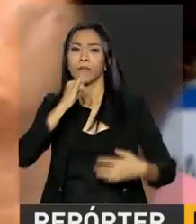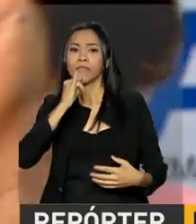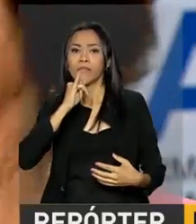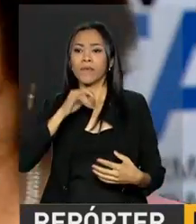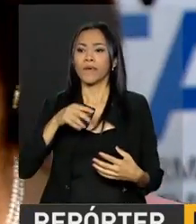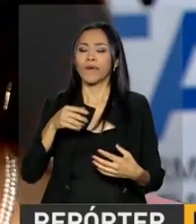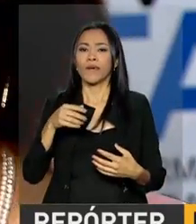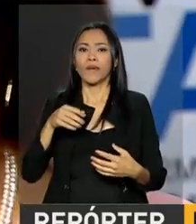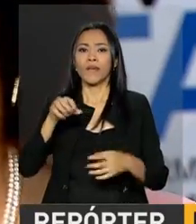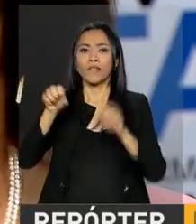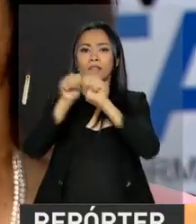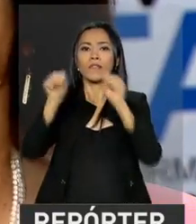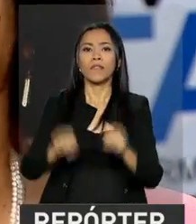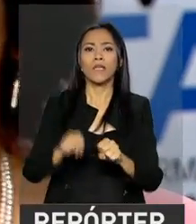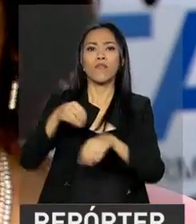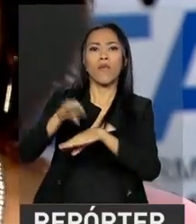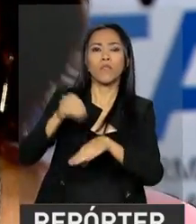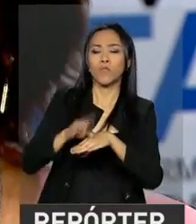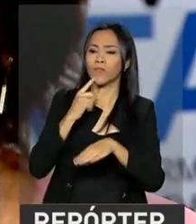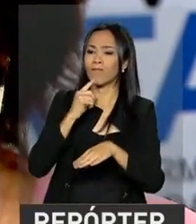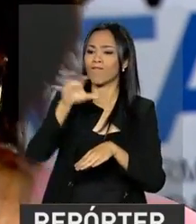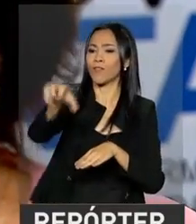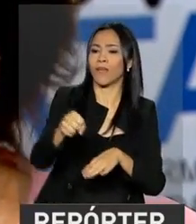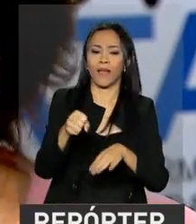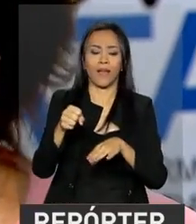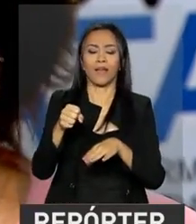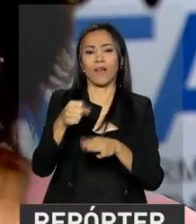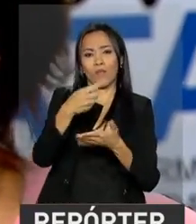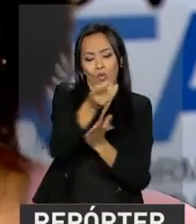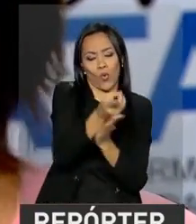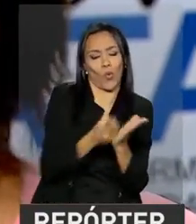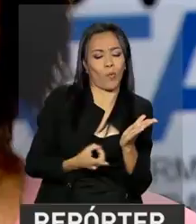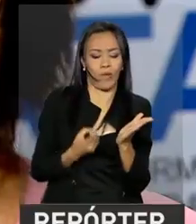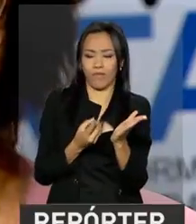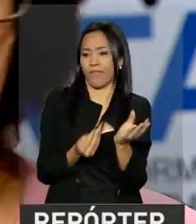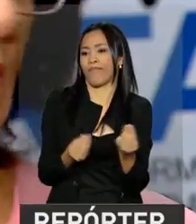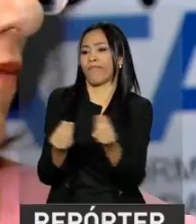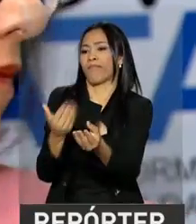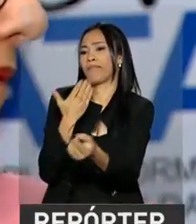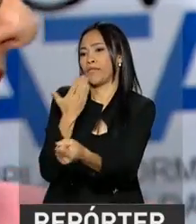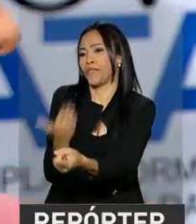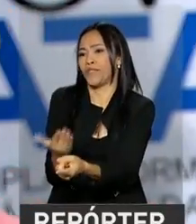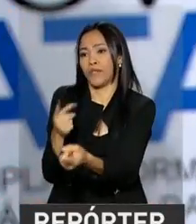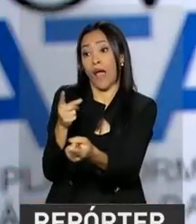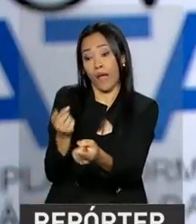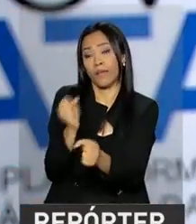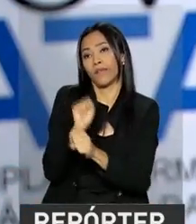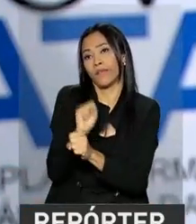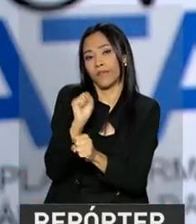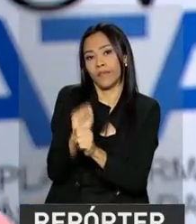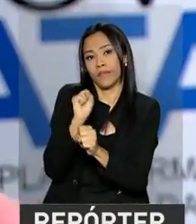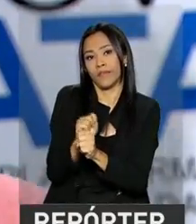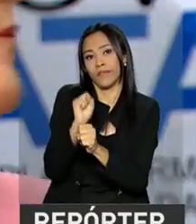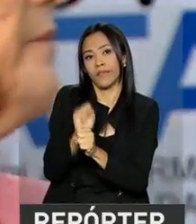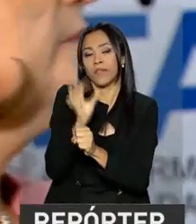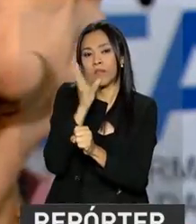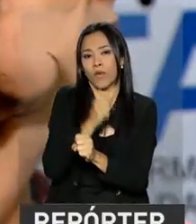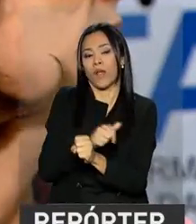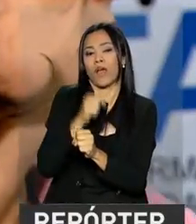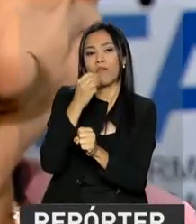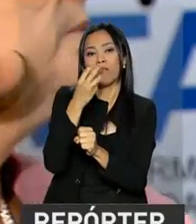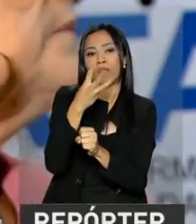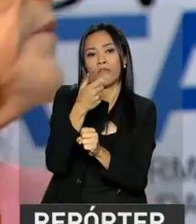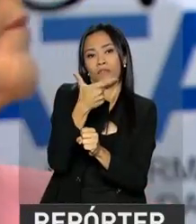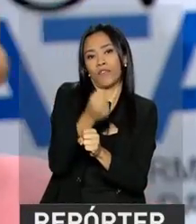ele tinha que fazer uma solicitação formal de ofício assim que ele receber sem a autorização demorava entre 20 e